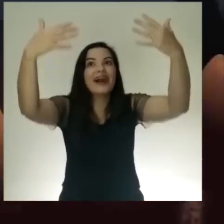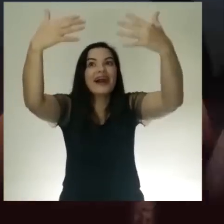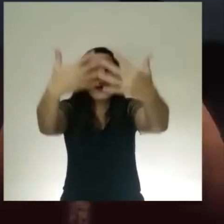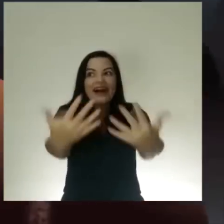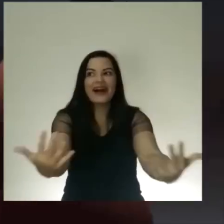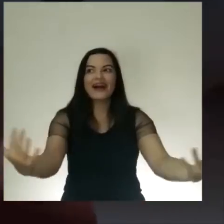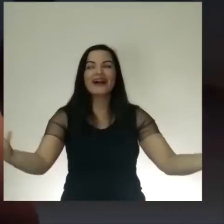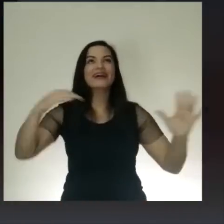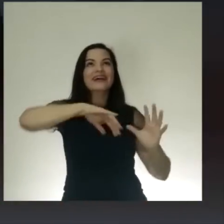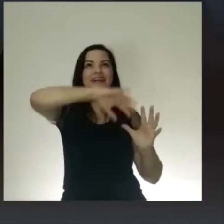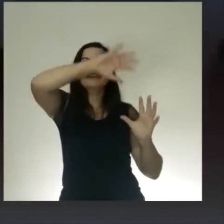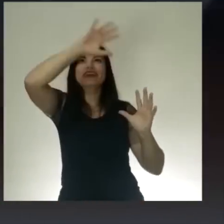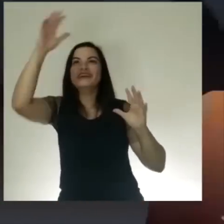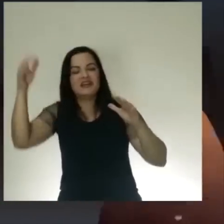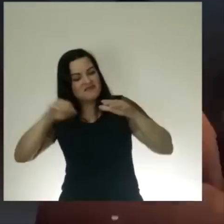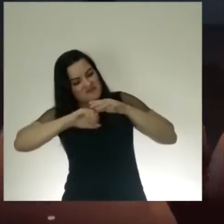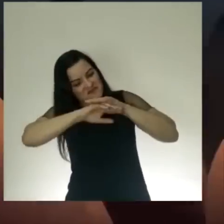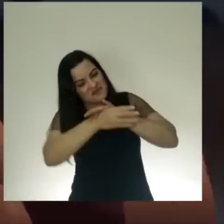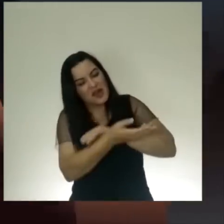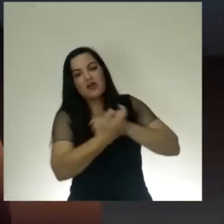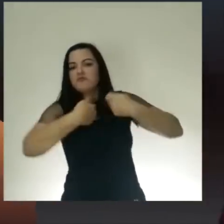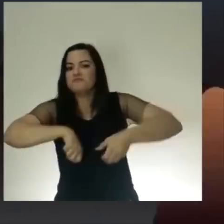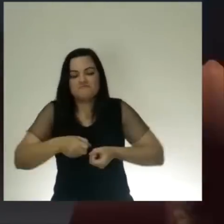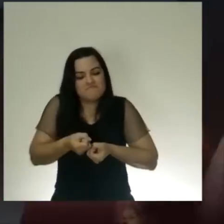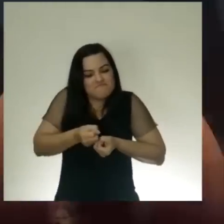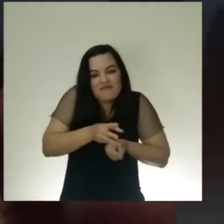não precisa de lanterna.